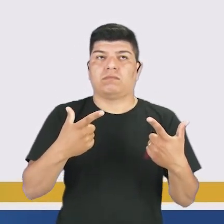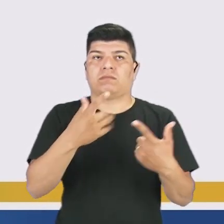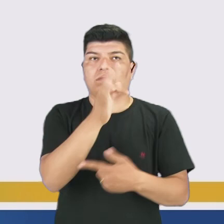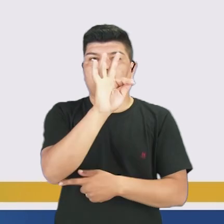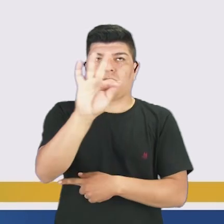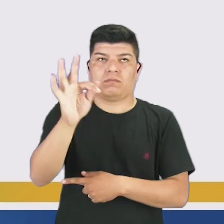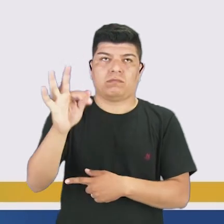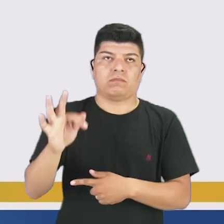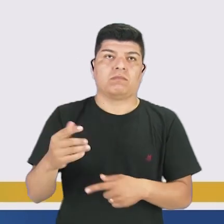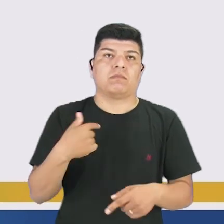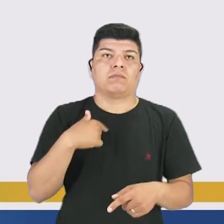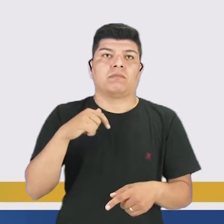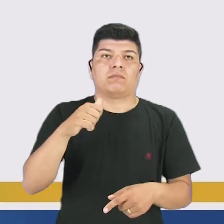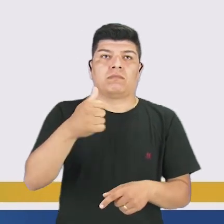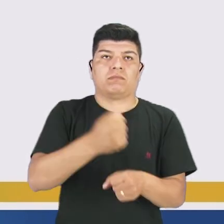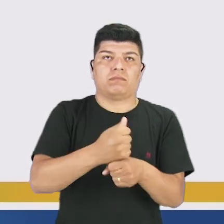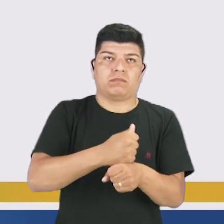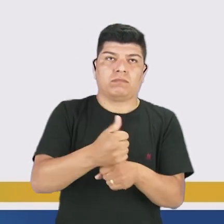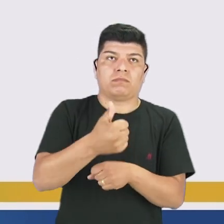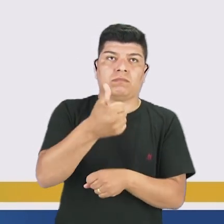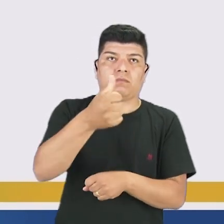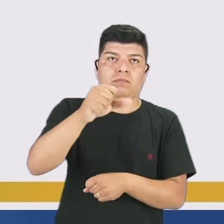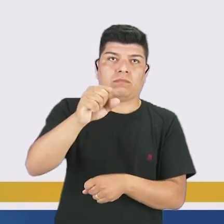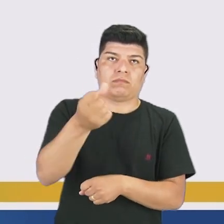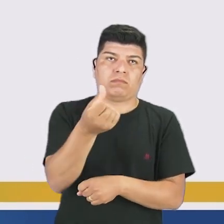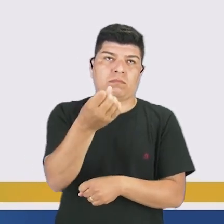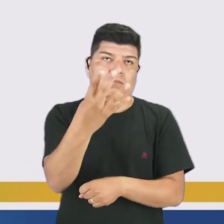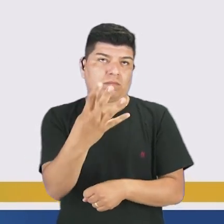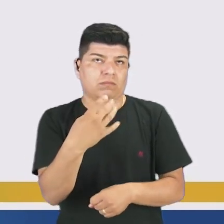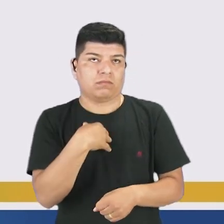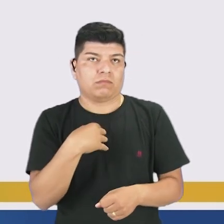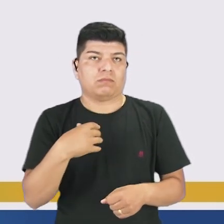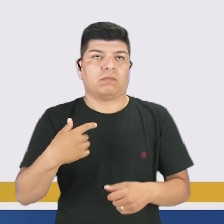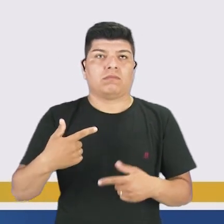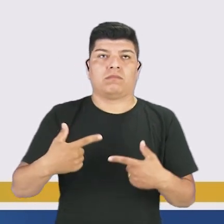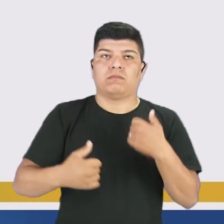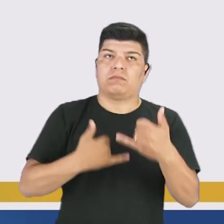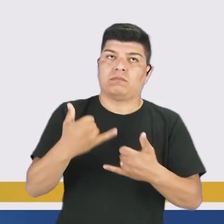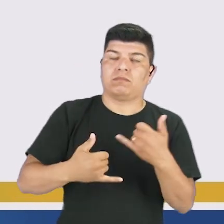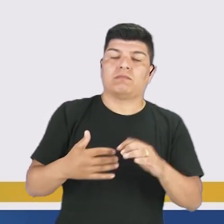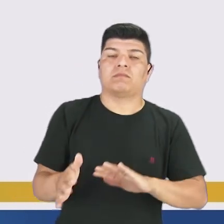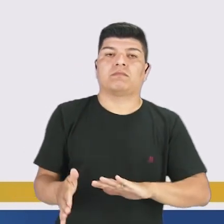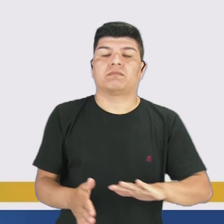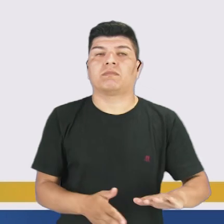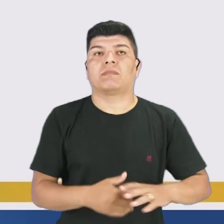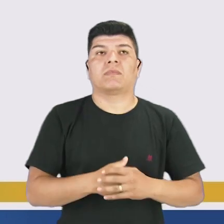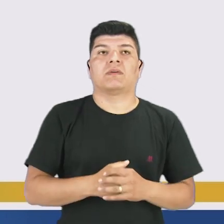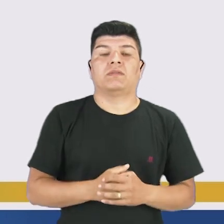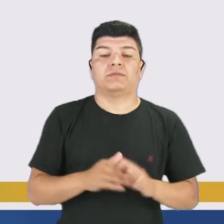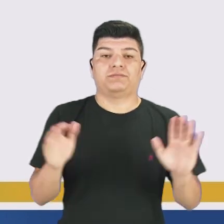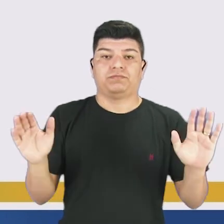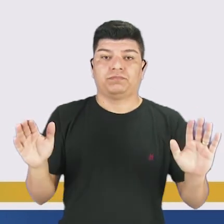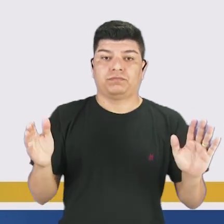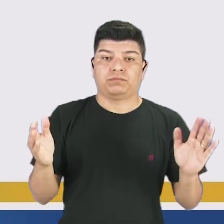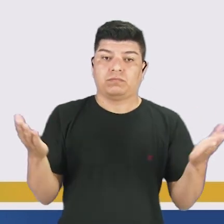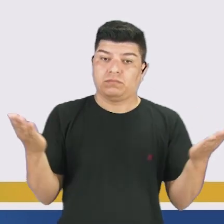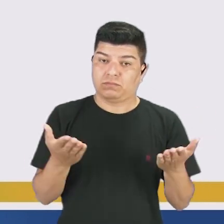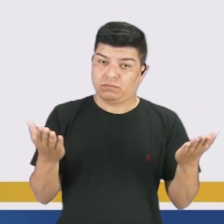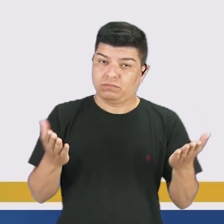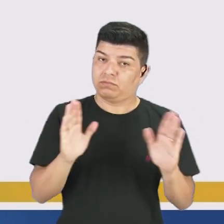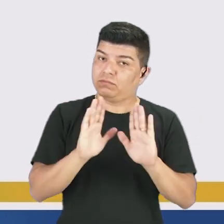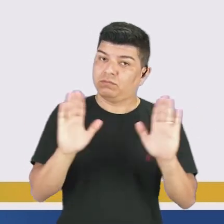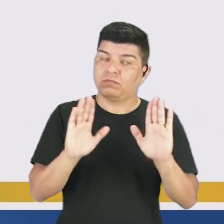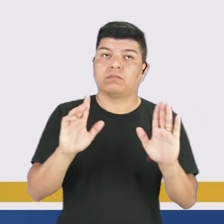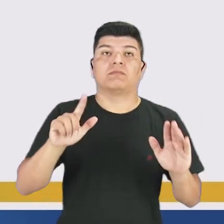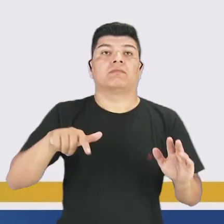pesquisa sobre isso para poder se alimentar mais desse tipo de conhecimento. Com isso, eu me despeço e se